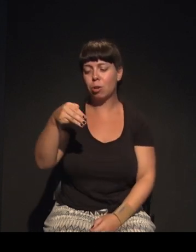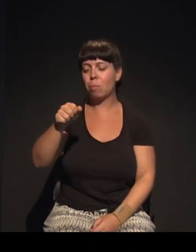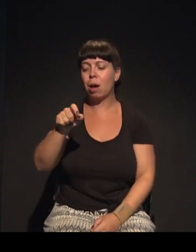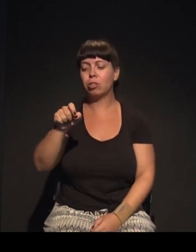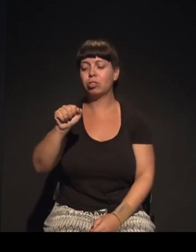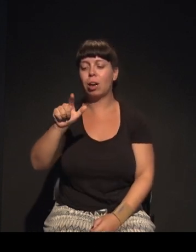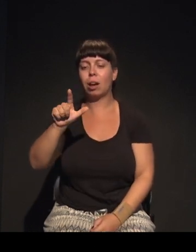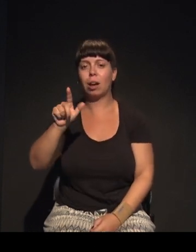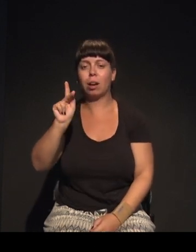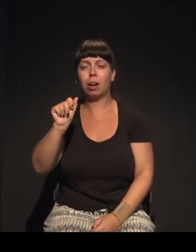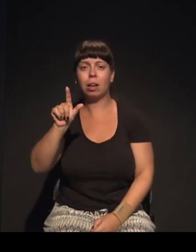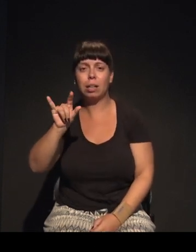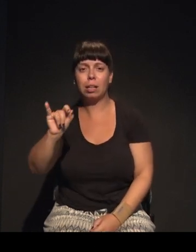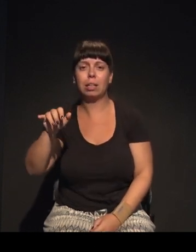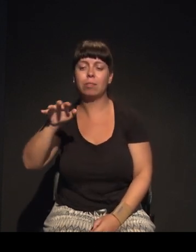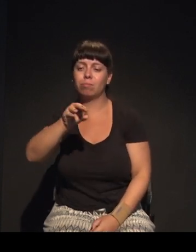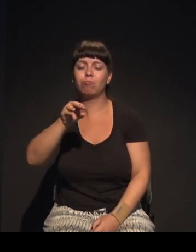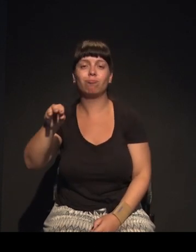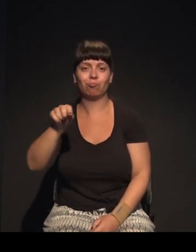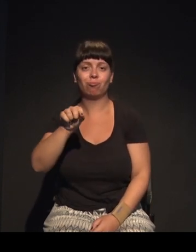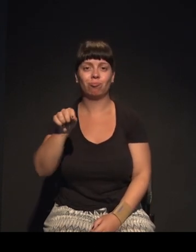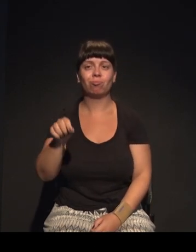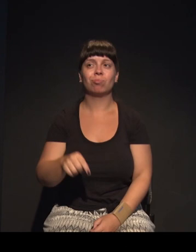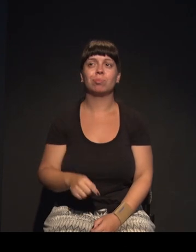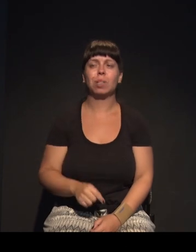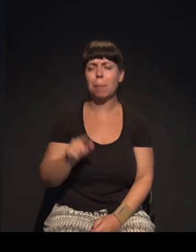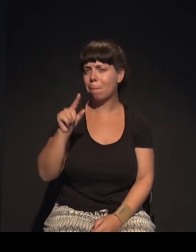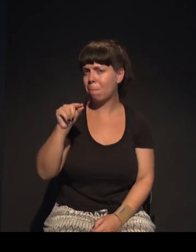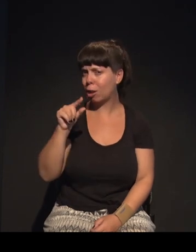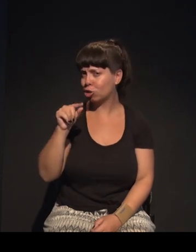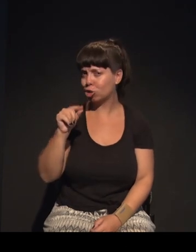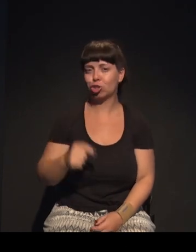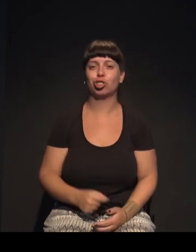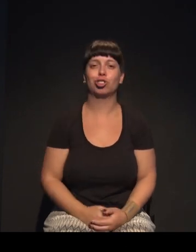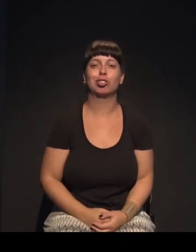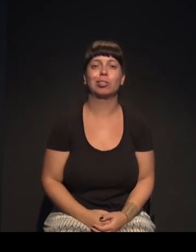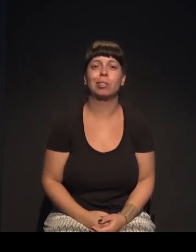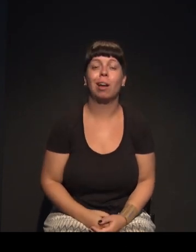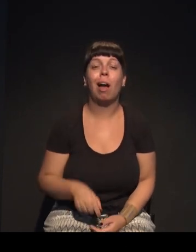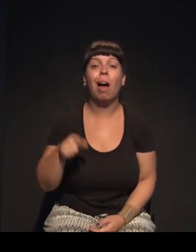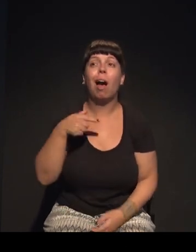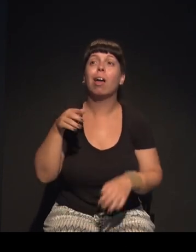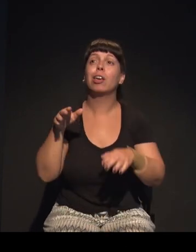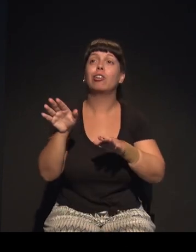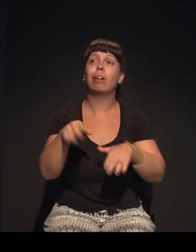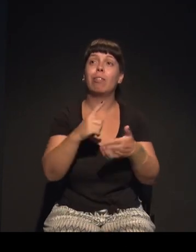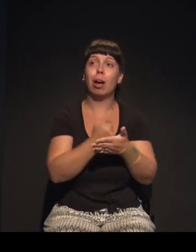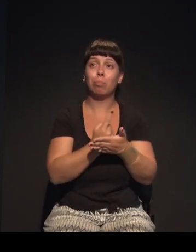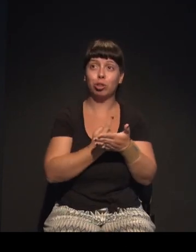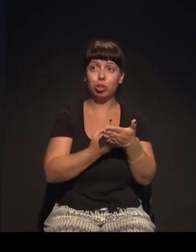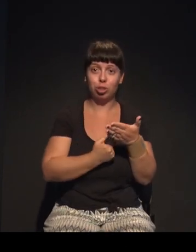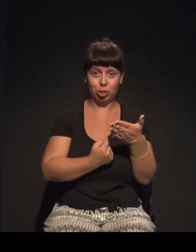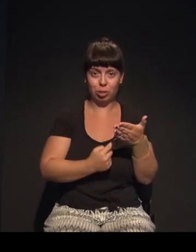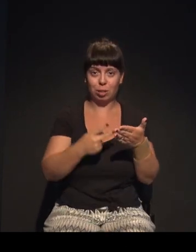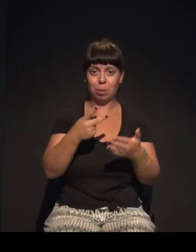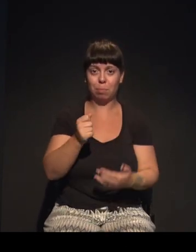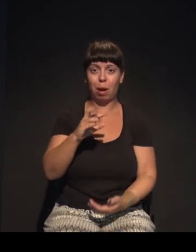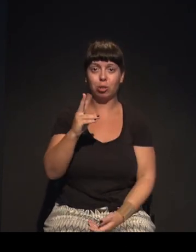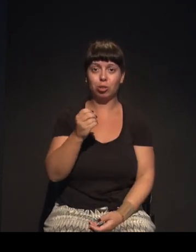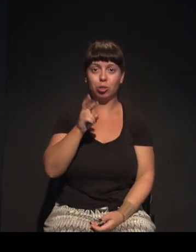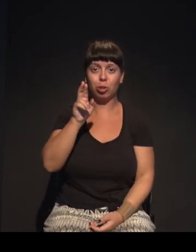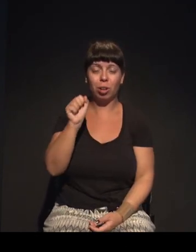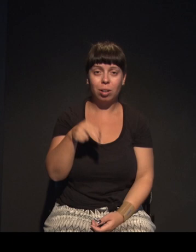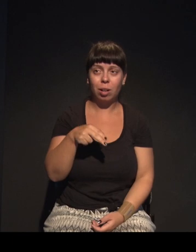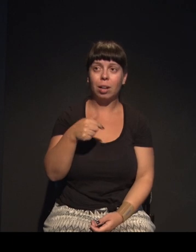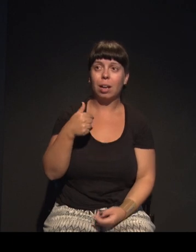santa helena de minas bertópolis é aqui foi quando levei apostila debate na itália mas israel maxacali